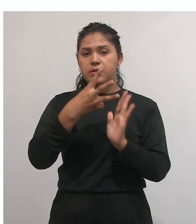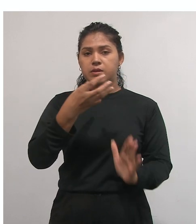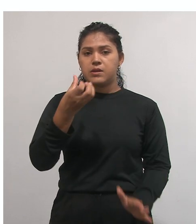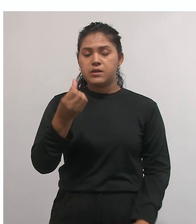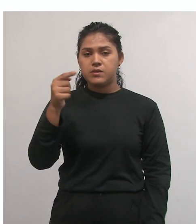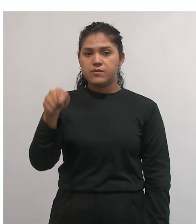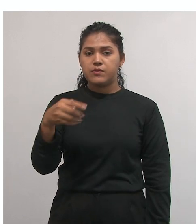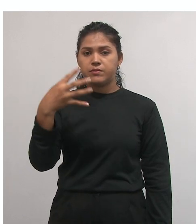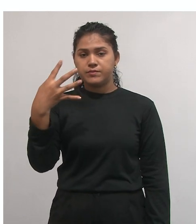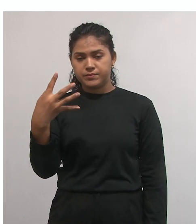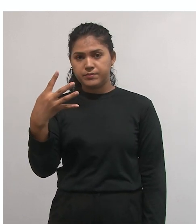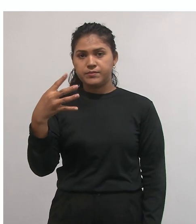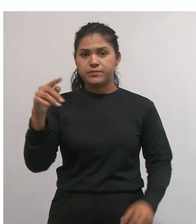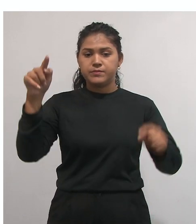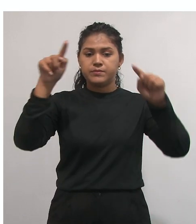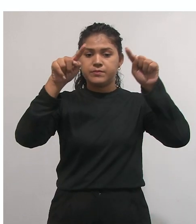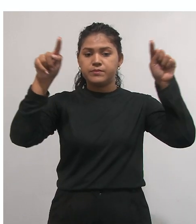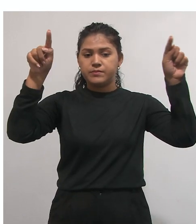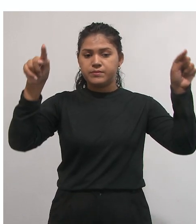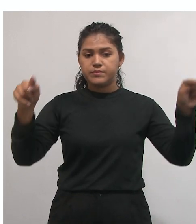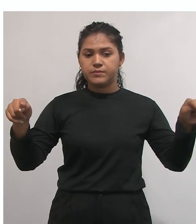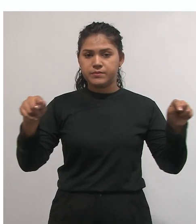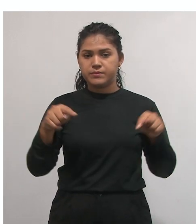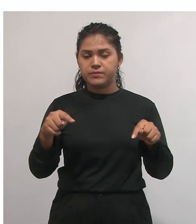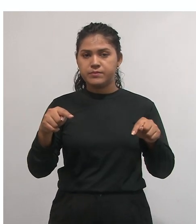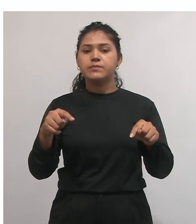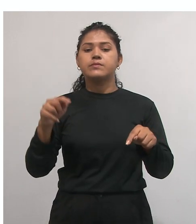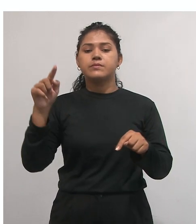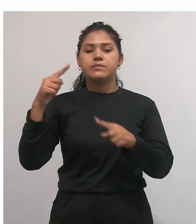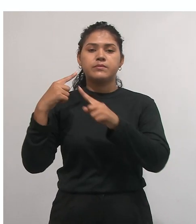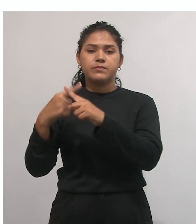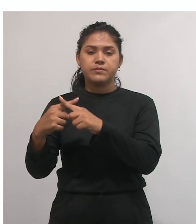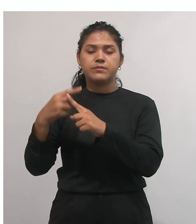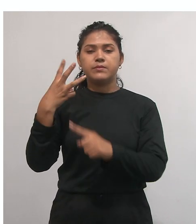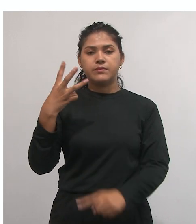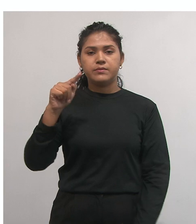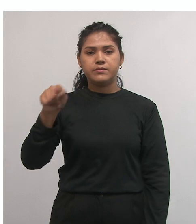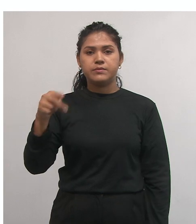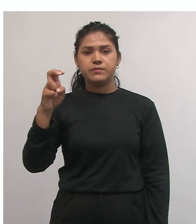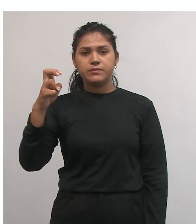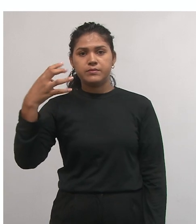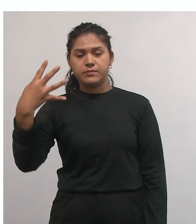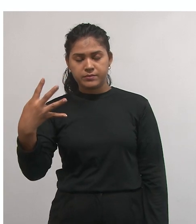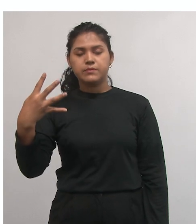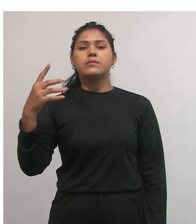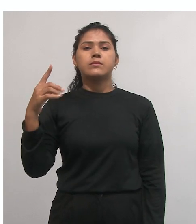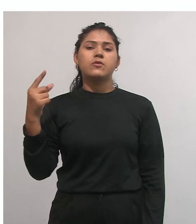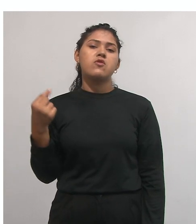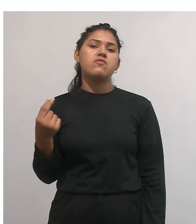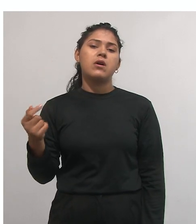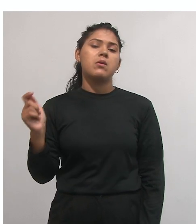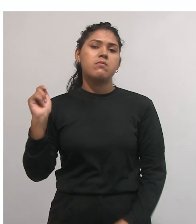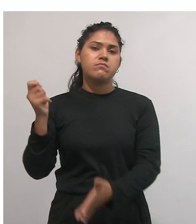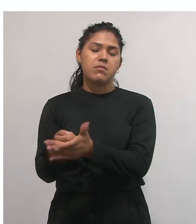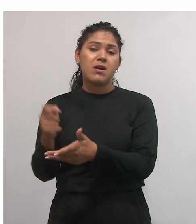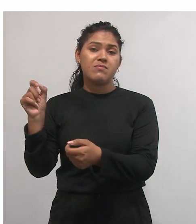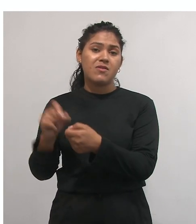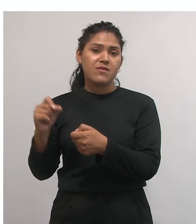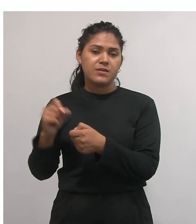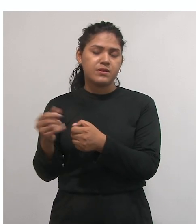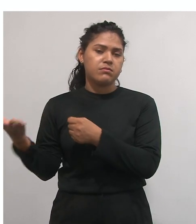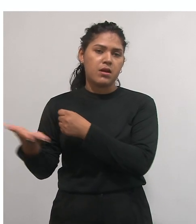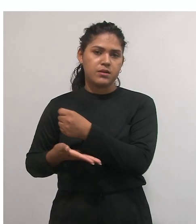menos 36,4, que é a soma de percentuais, vezes 3,54, que é o